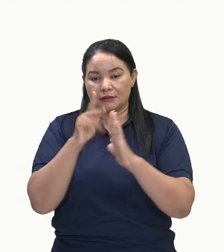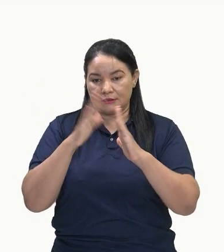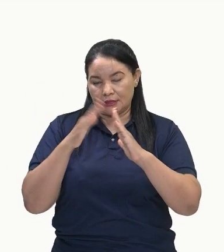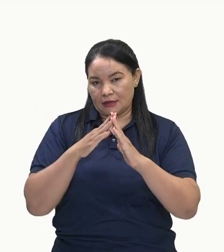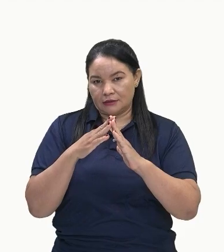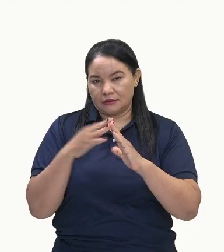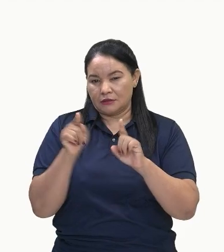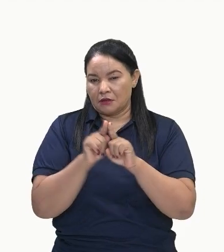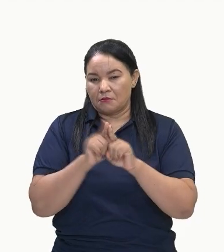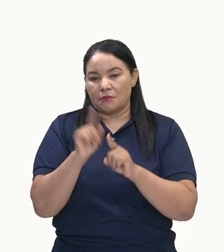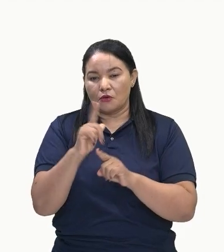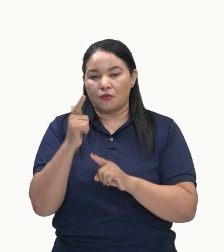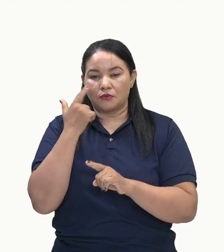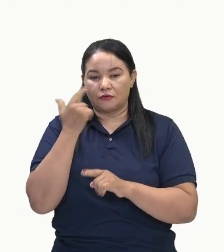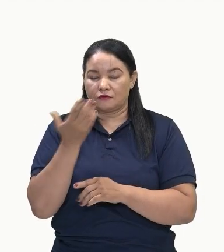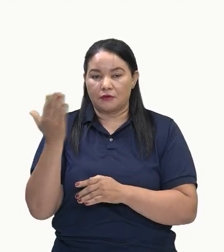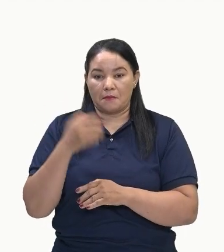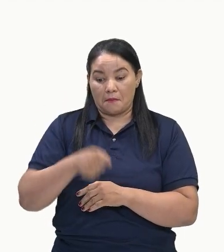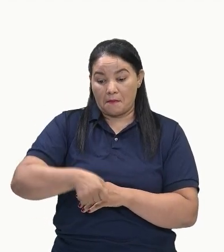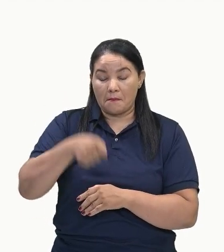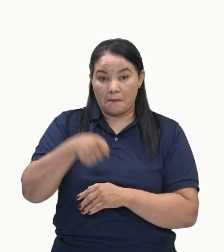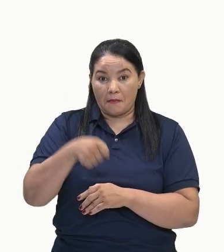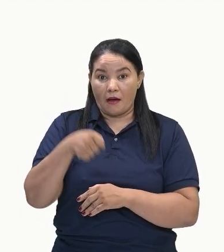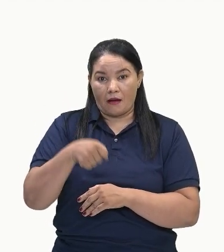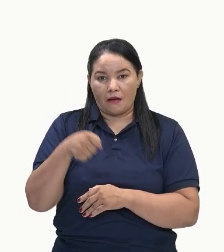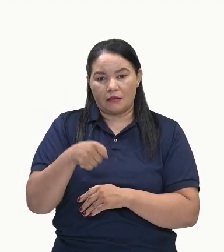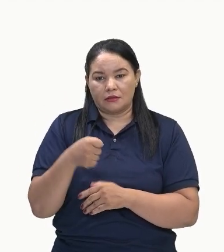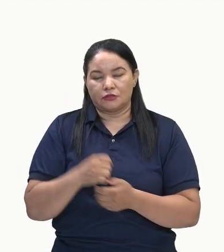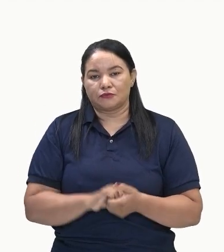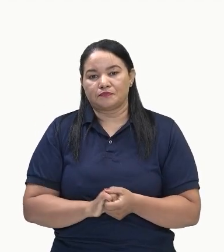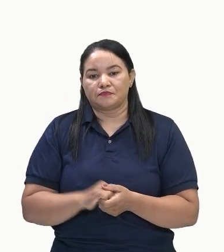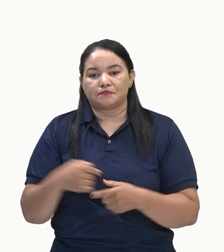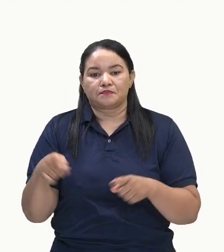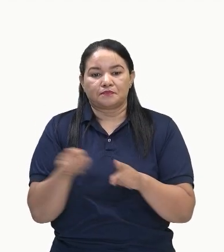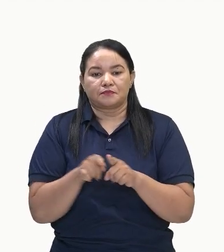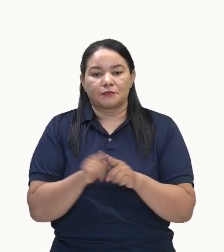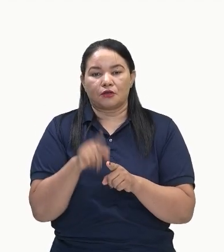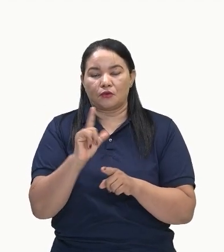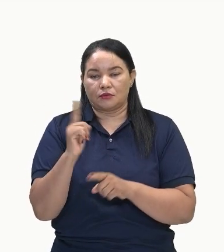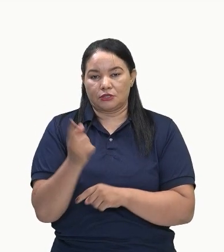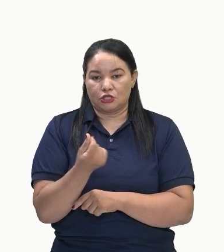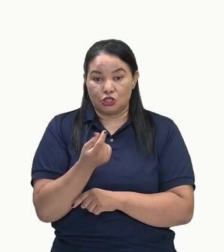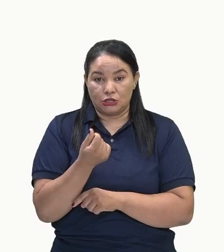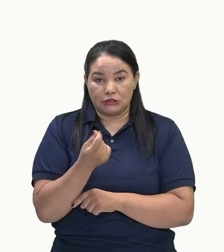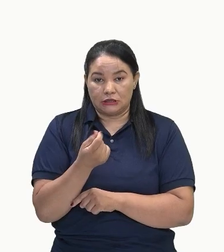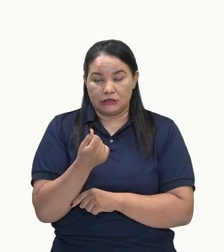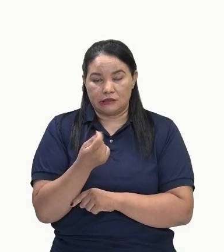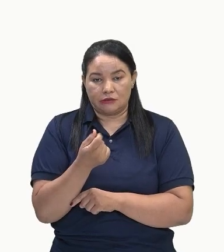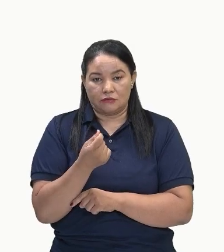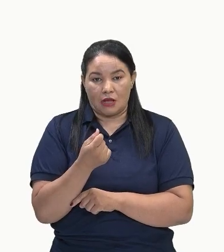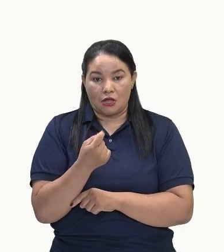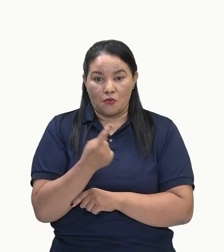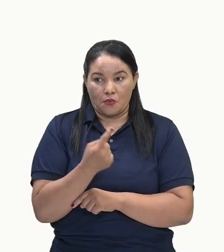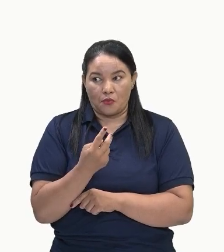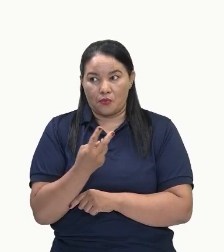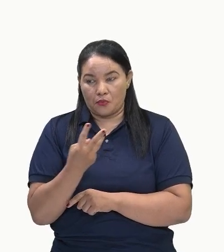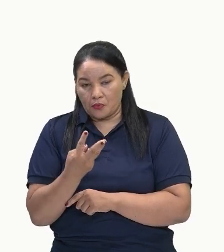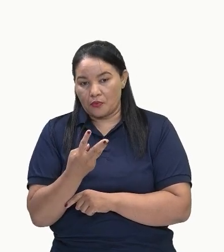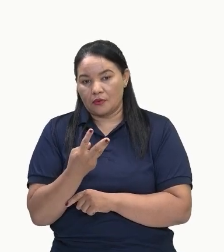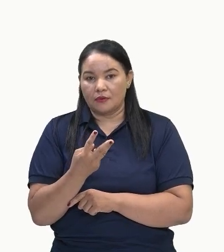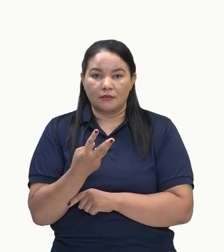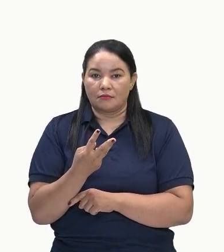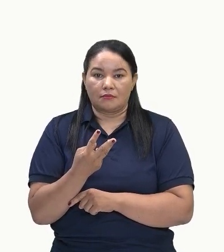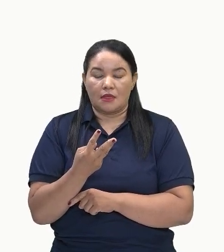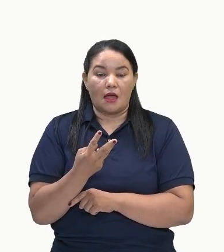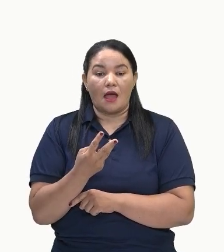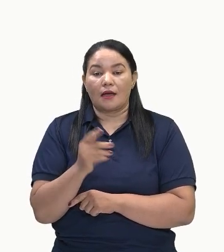então malas, né, de modo geral. E money. Dinheiro também ele é incontável, tá? Então,